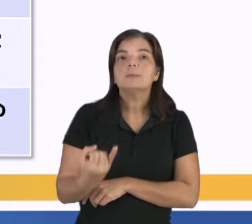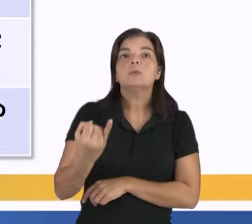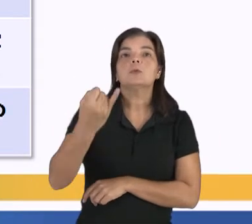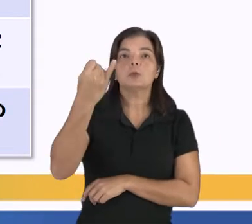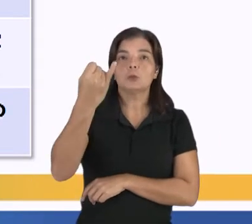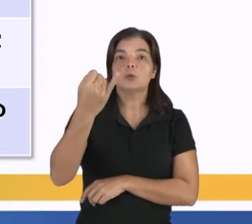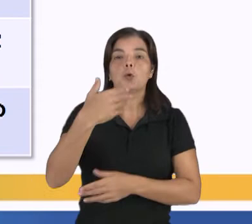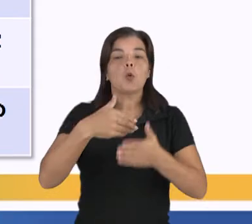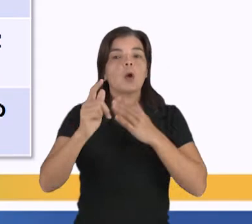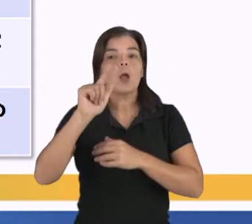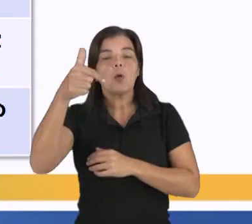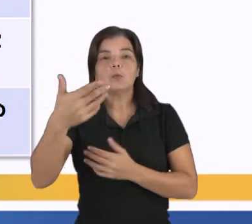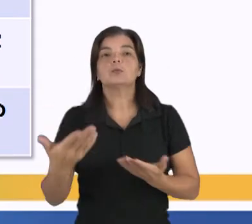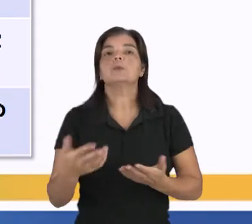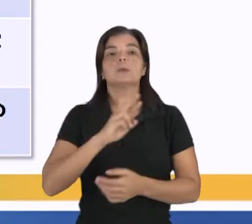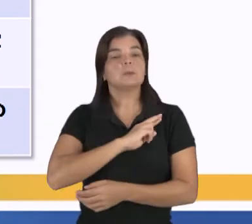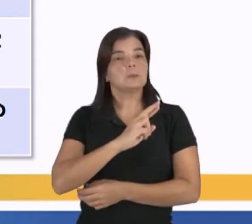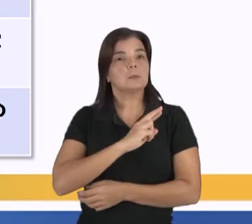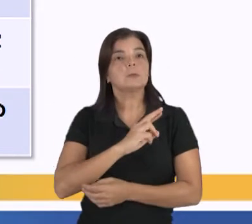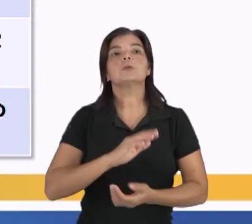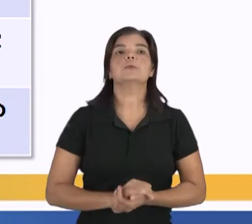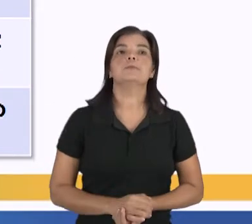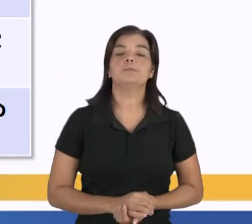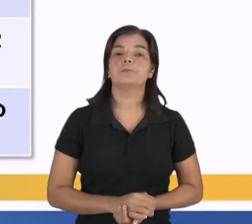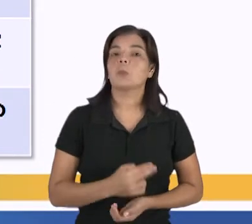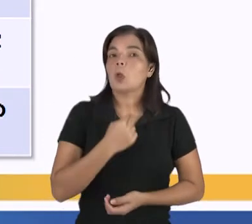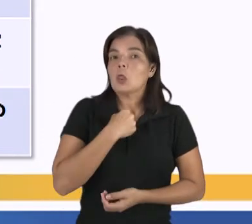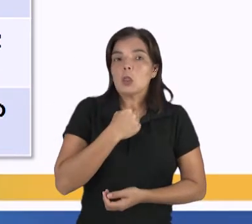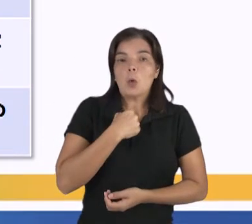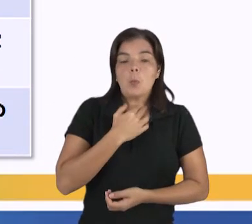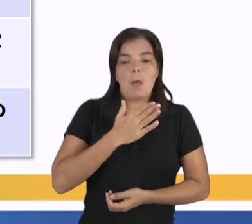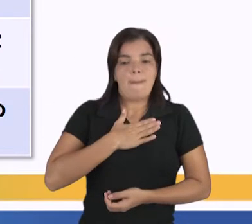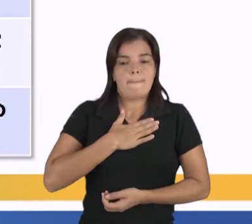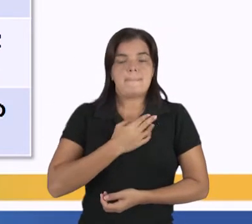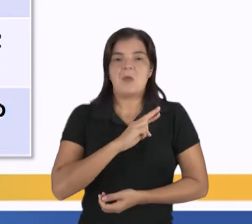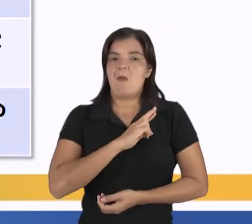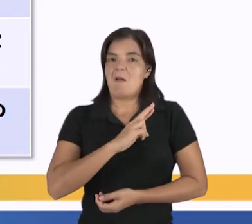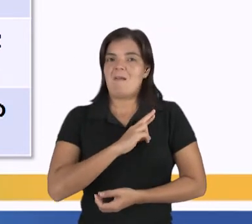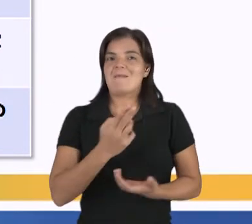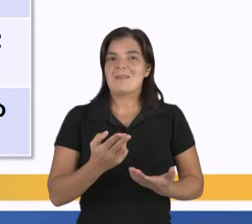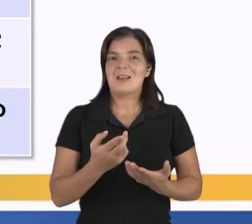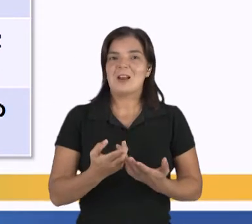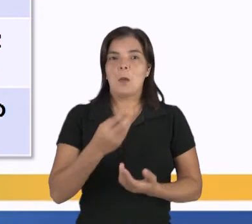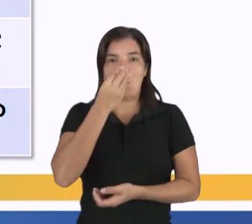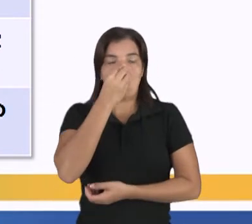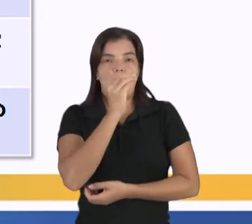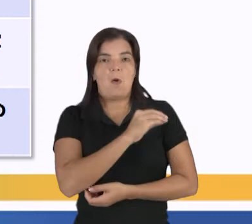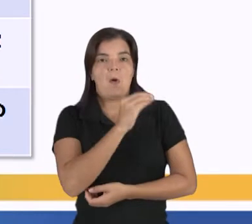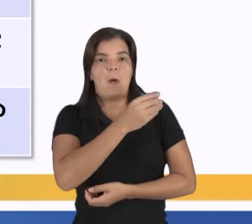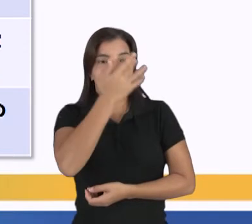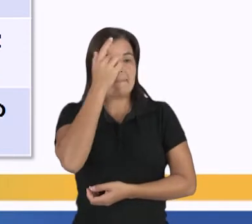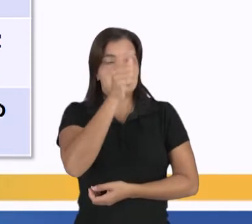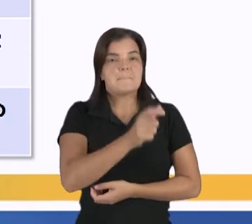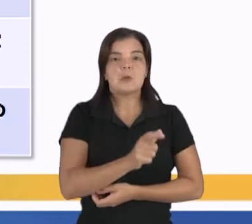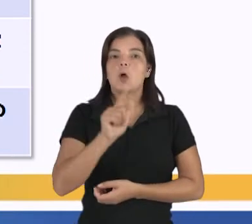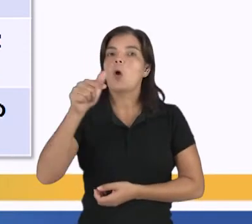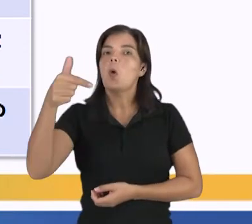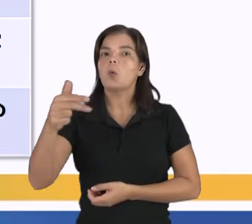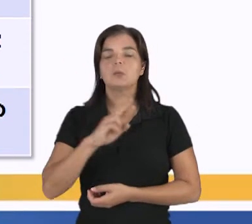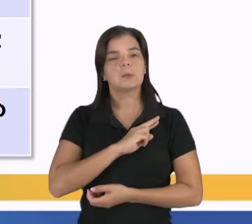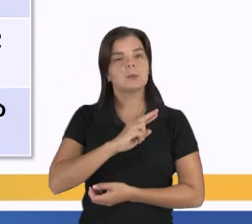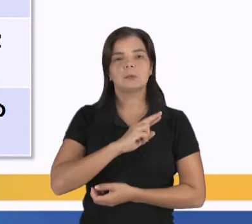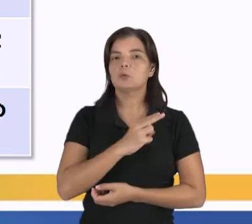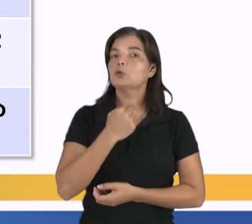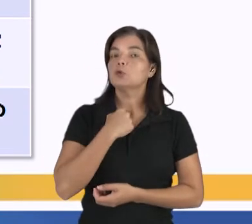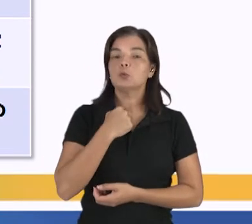mais importante do que qualquer religião. Eu não posso, em nome da minha religião, discriminar alguém ou discriminar a outra